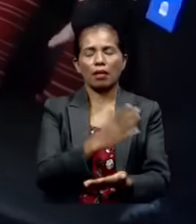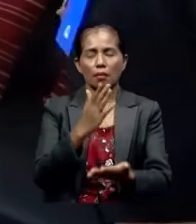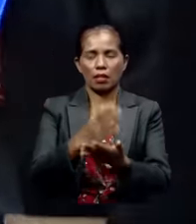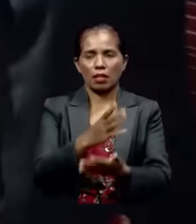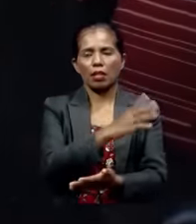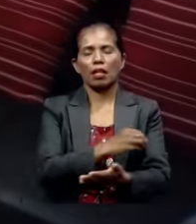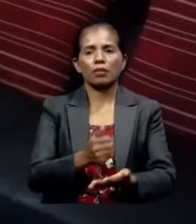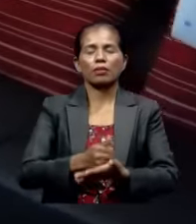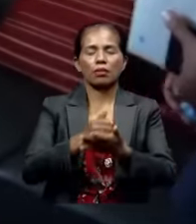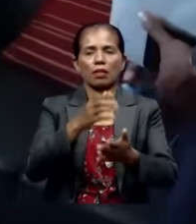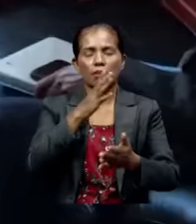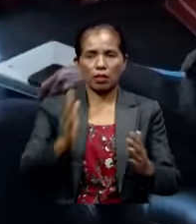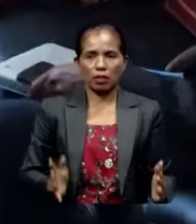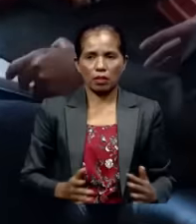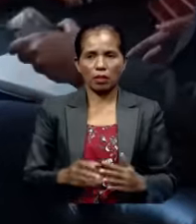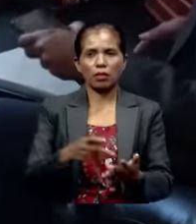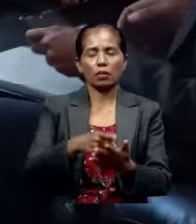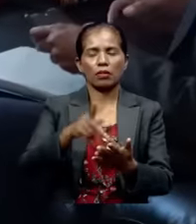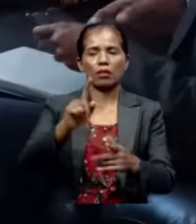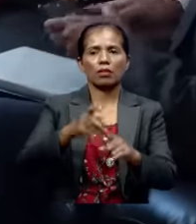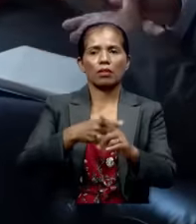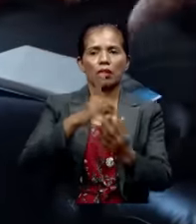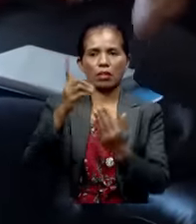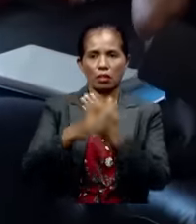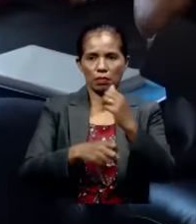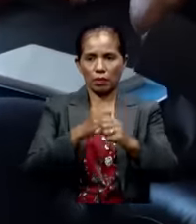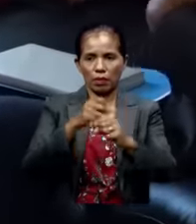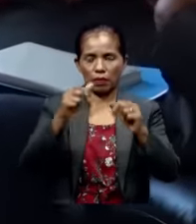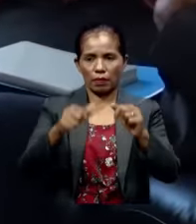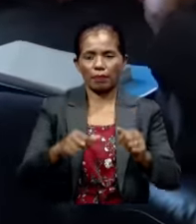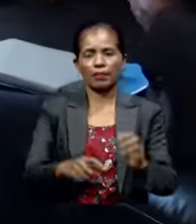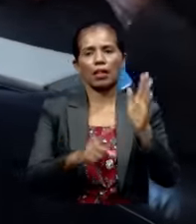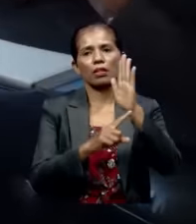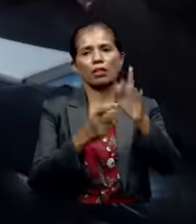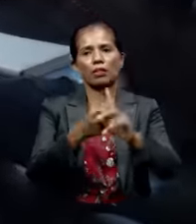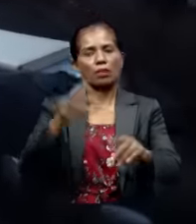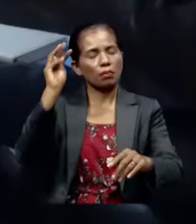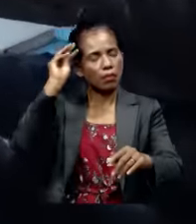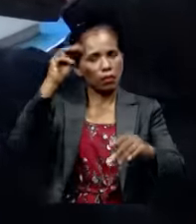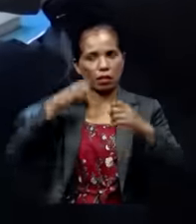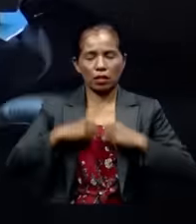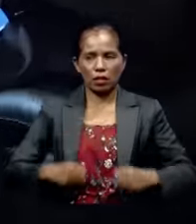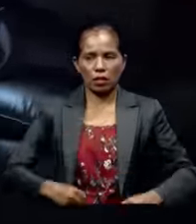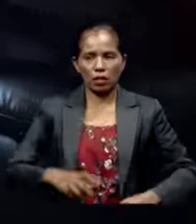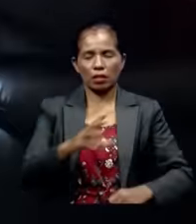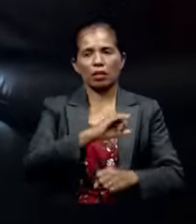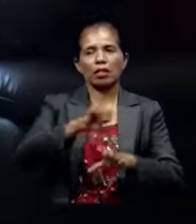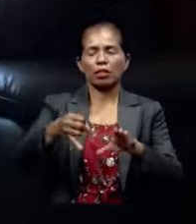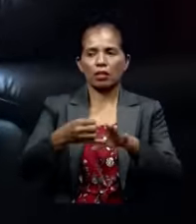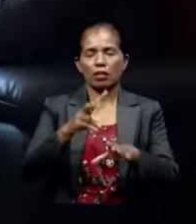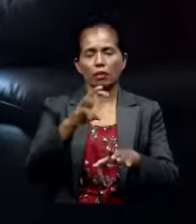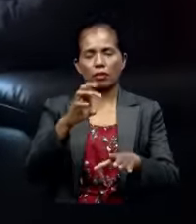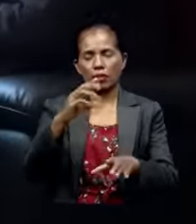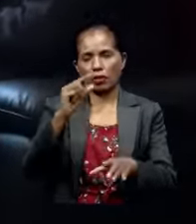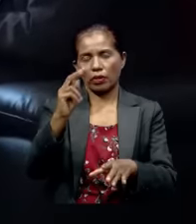Síria, no pagamento se remata e a fula em dezembro. A TINANE. Questão é a Torrússia Ministra da Solidariedade Social e Inclusão, Verónica das